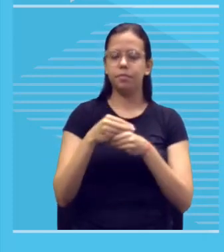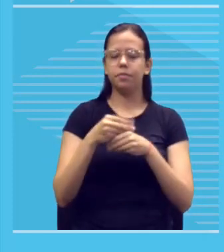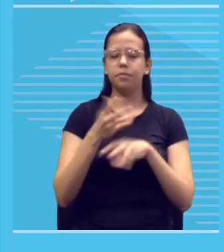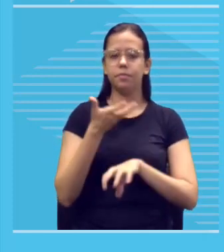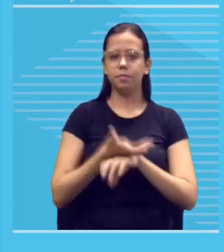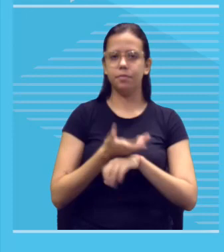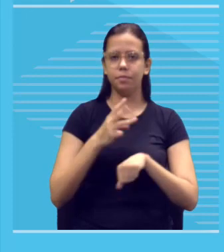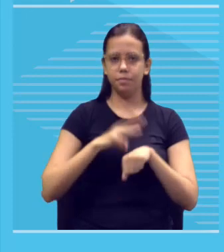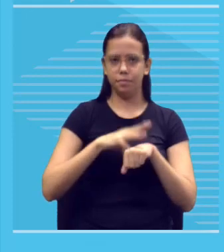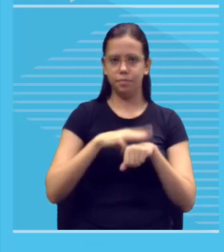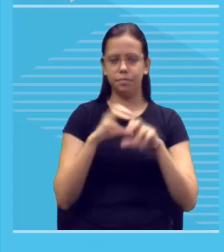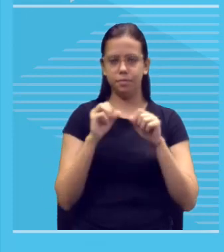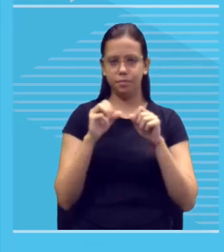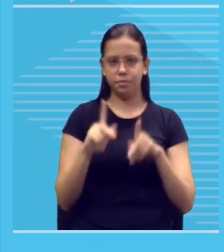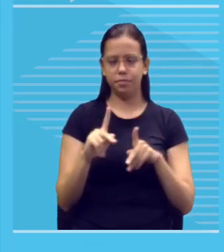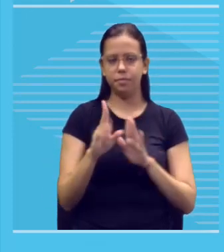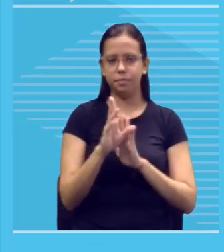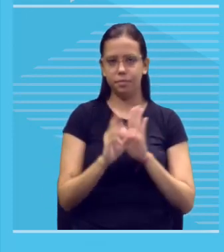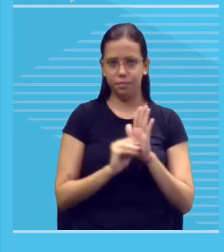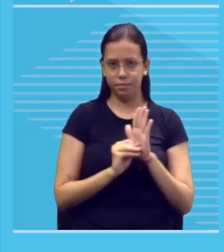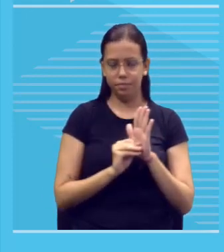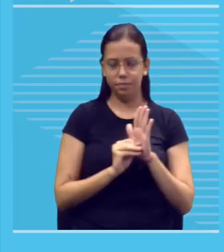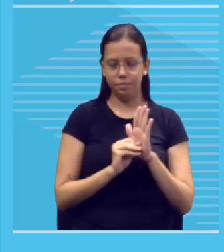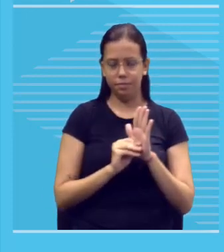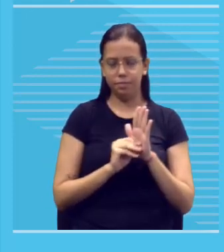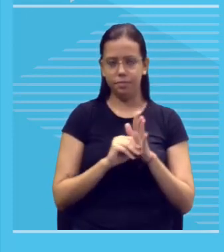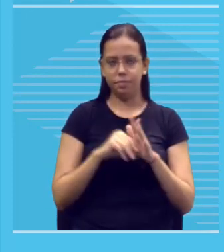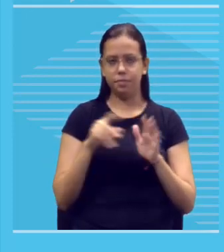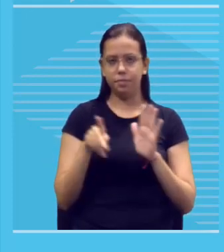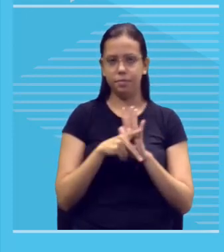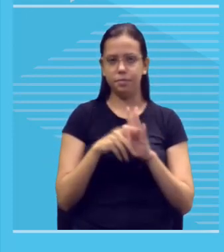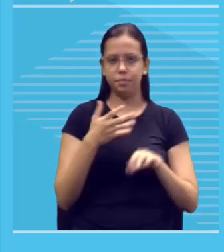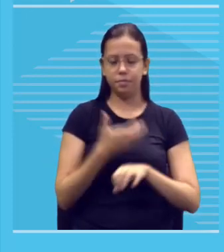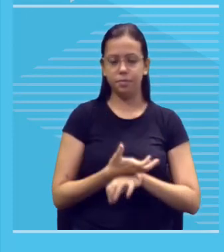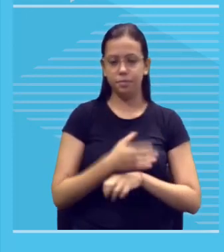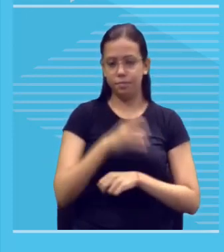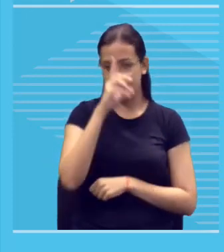ao conteúdo da nossa disciplina 26/10/2012